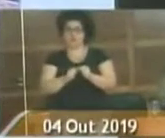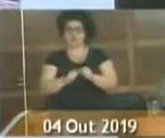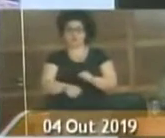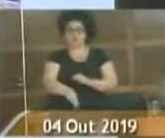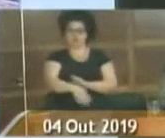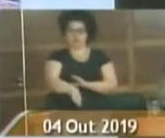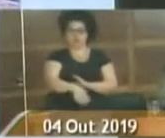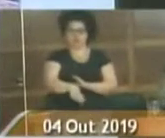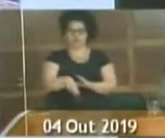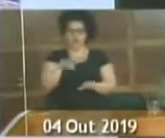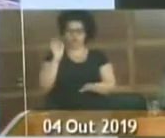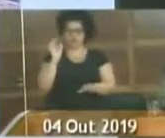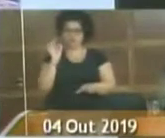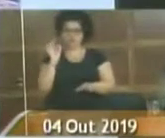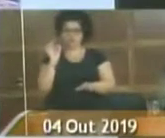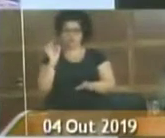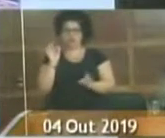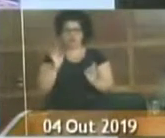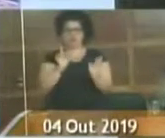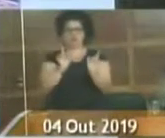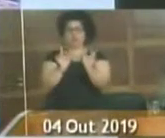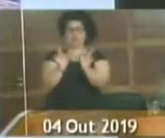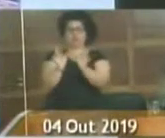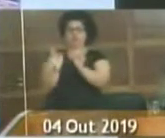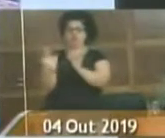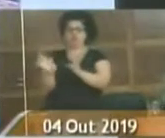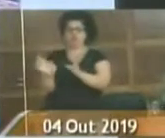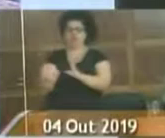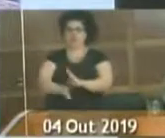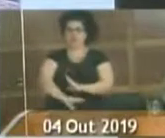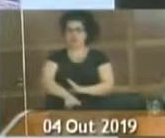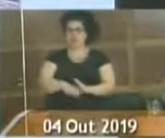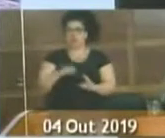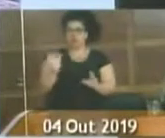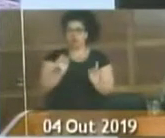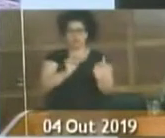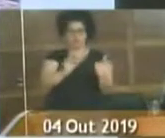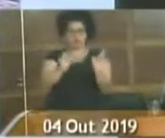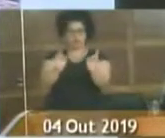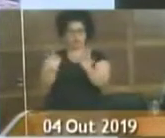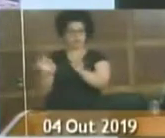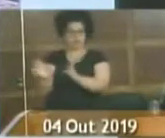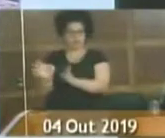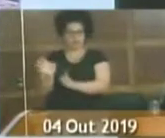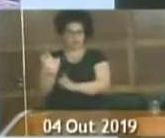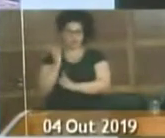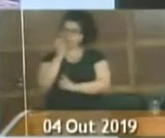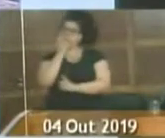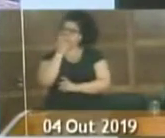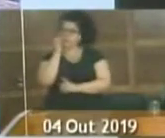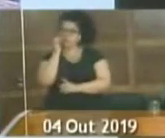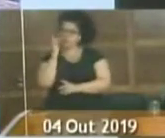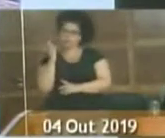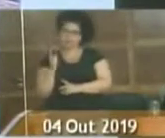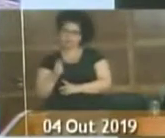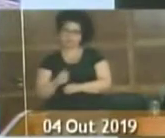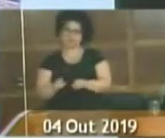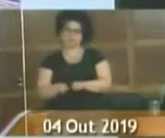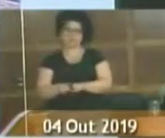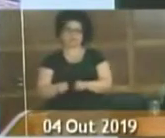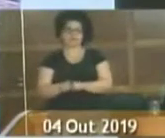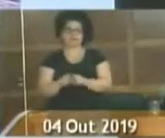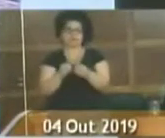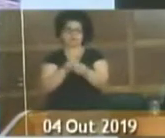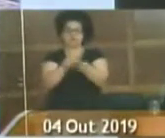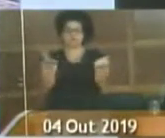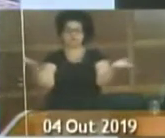de animal. Parece meio absurdo, né? Mas tem gente que faz. Fazer rifa e distribuir